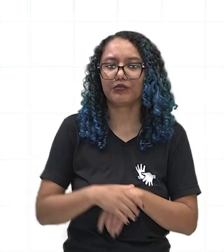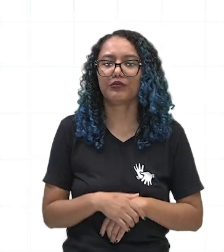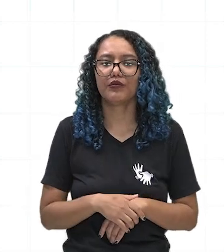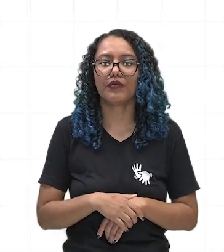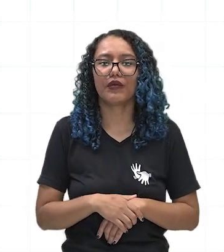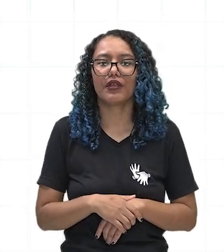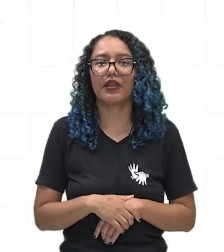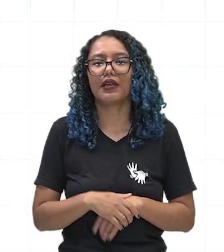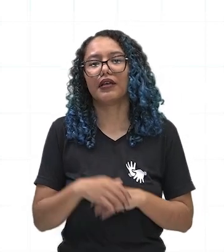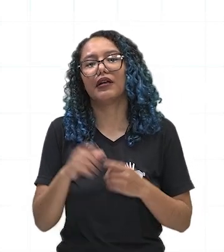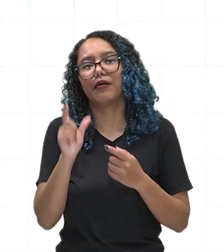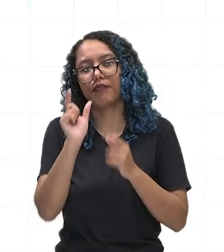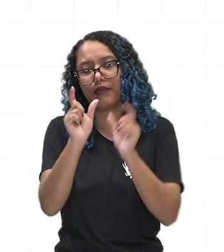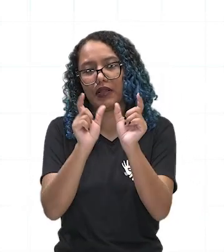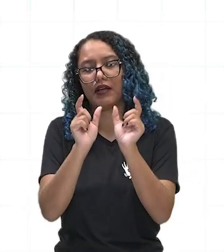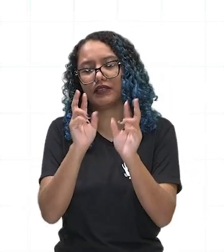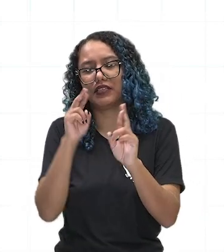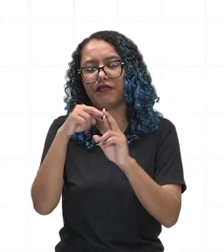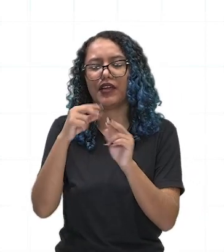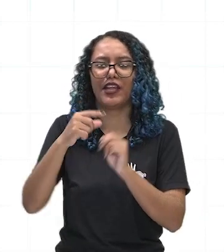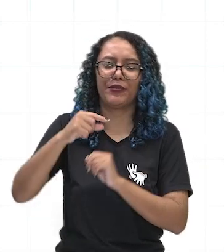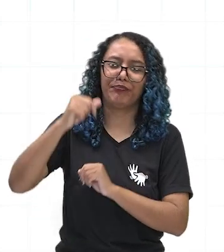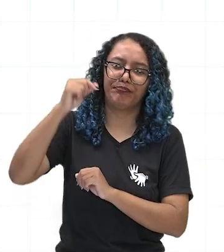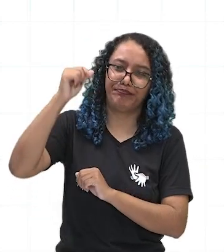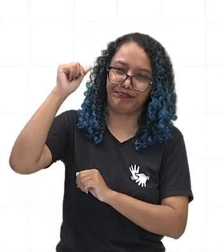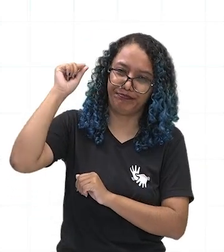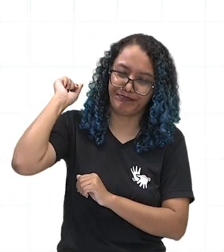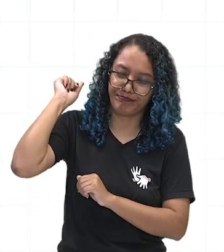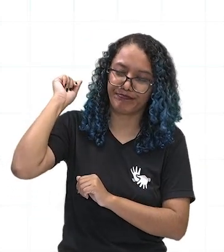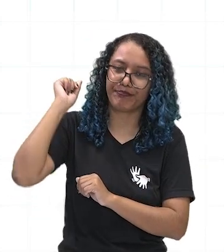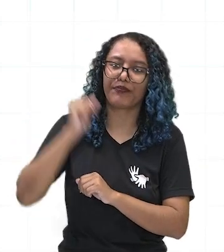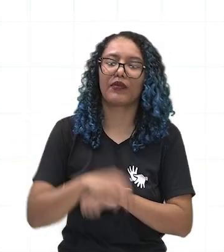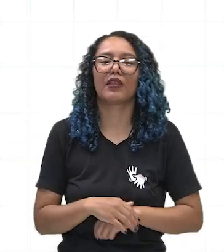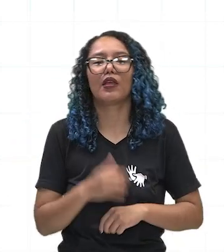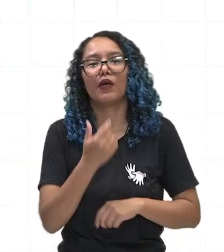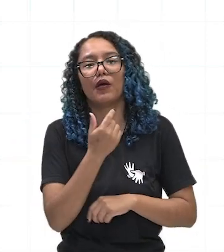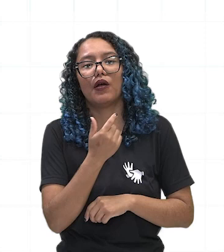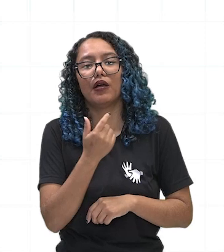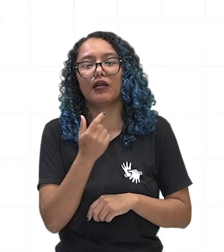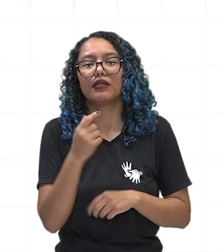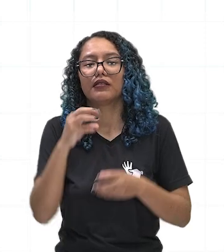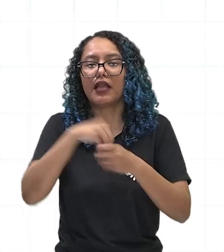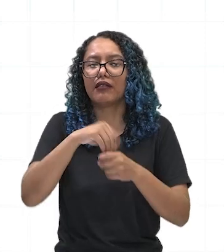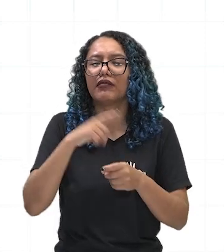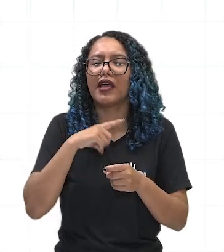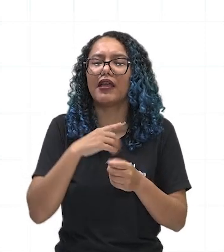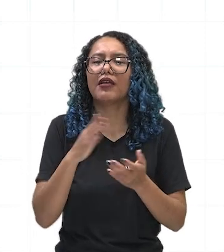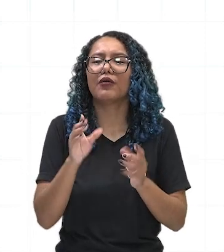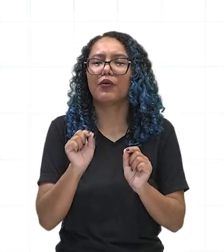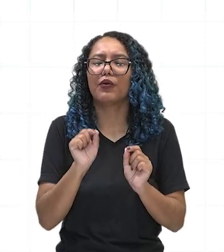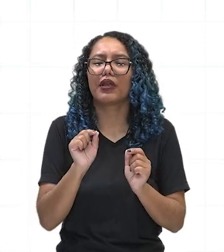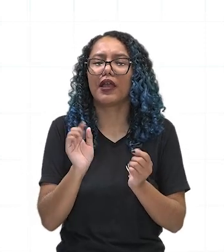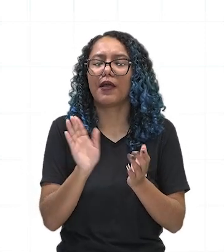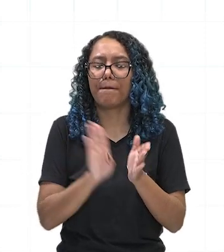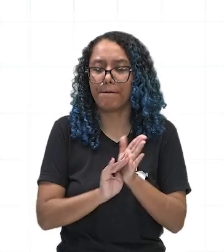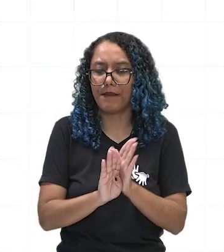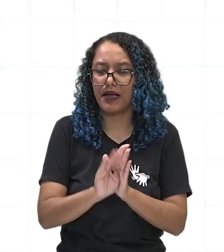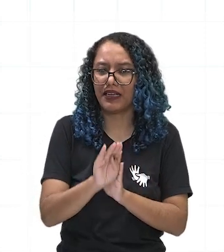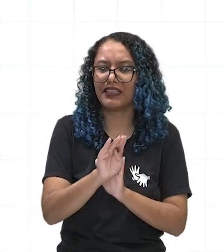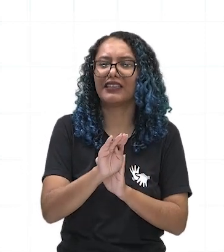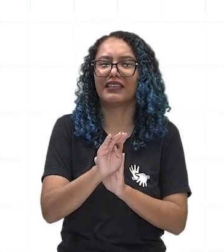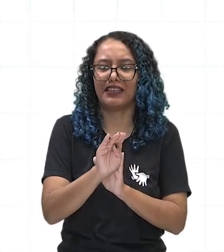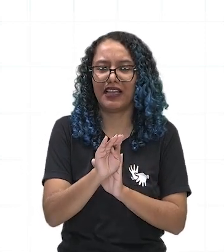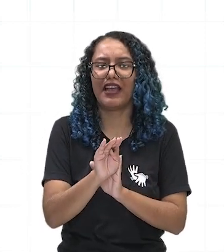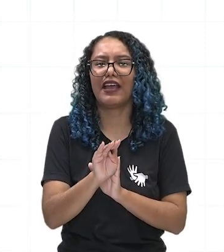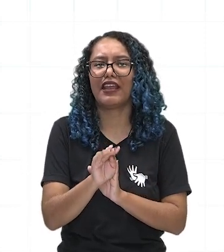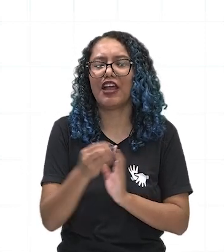dizer aí que é muito antigo, né, bem arcaico, digamos assim. E dentro desse grupo a gente tem bactérias que elas vivem em condições